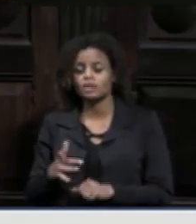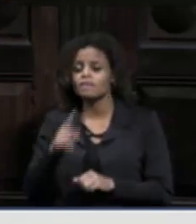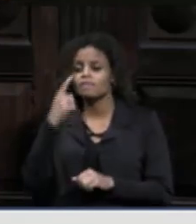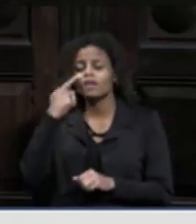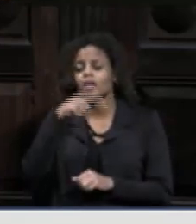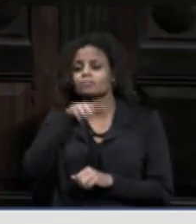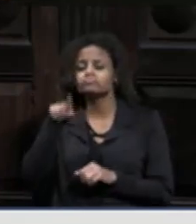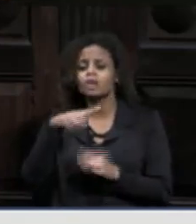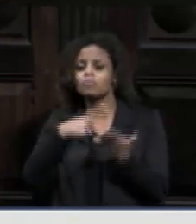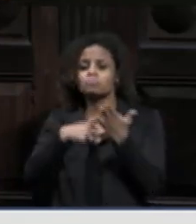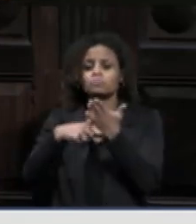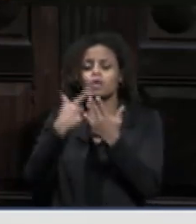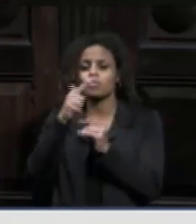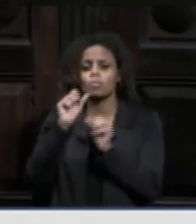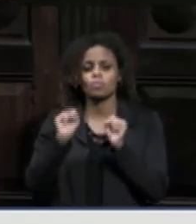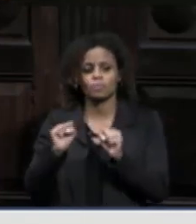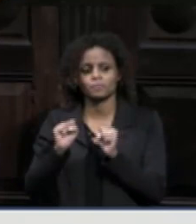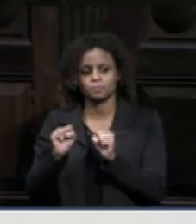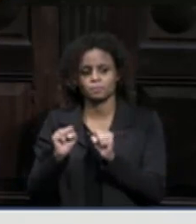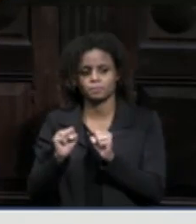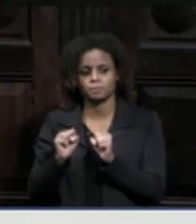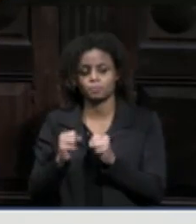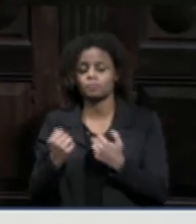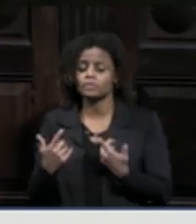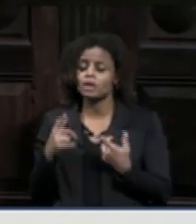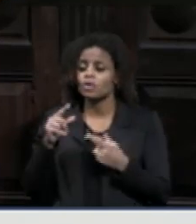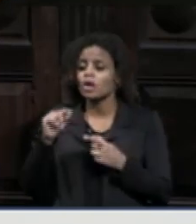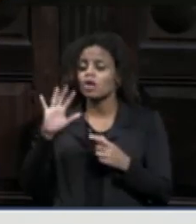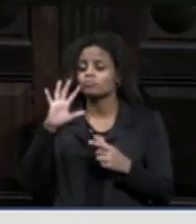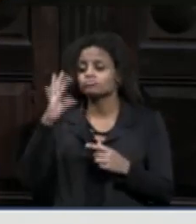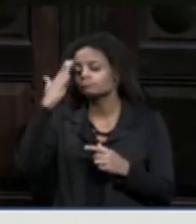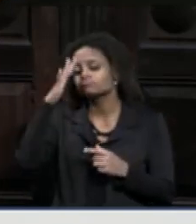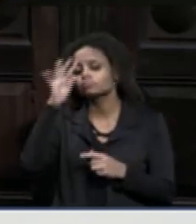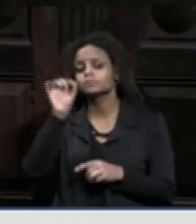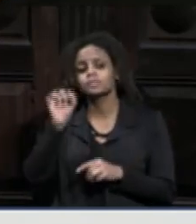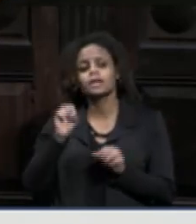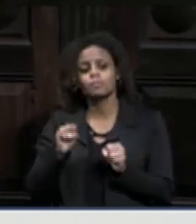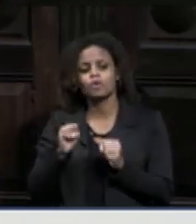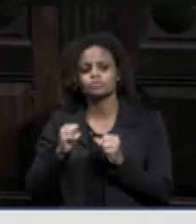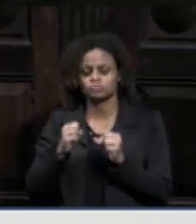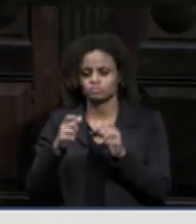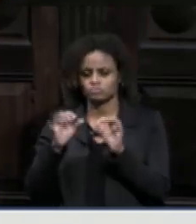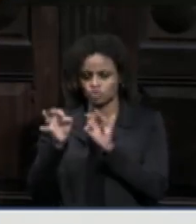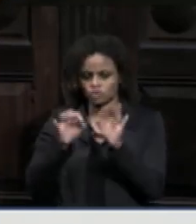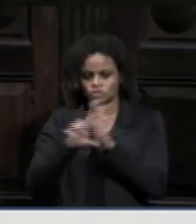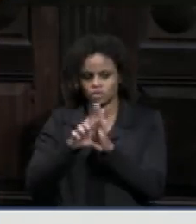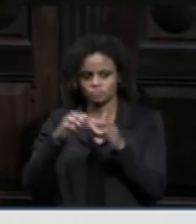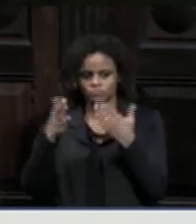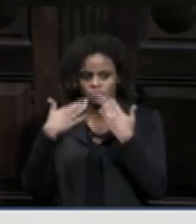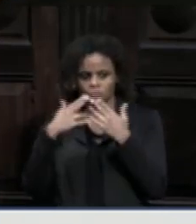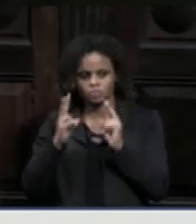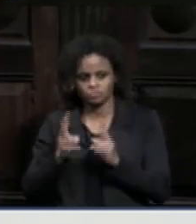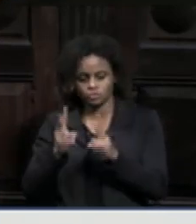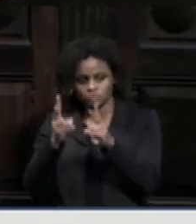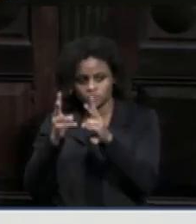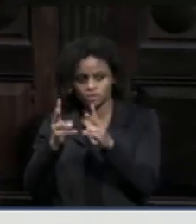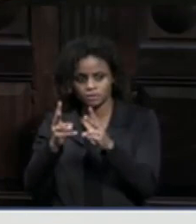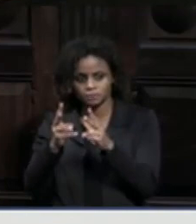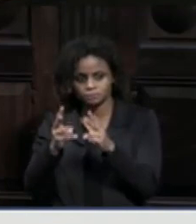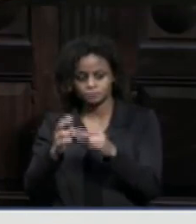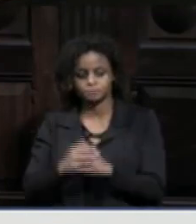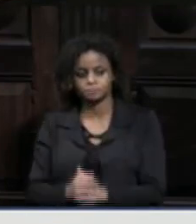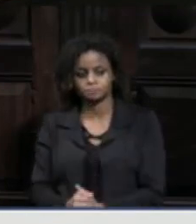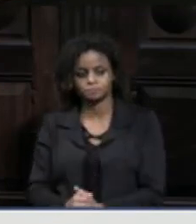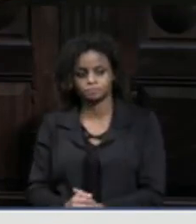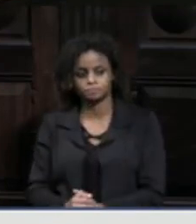fazer era de que a gente poderia dar andamento ao projeto e na segunda votação, porque o projeto não está em regime de urgência, a gente